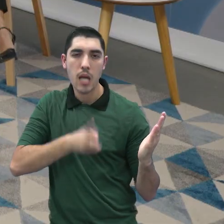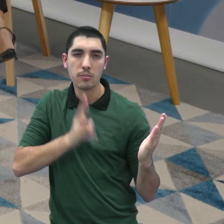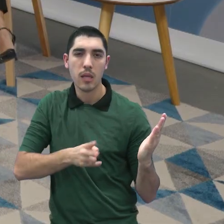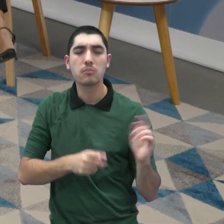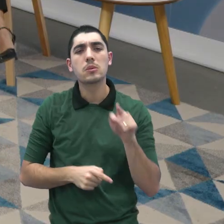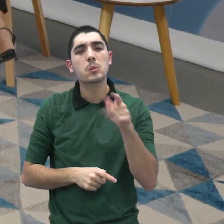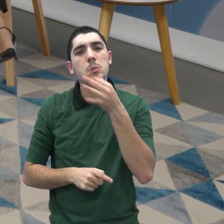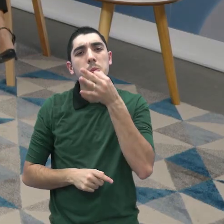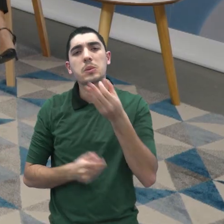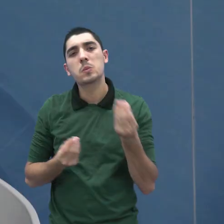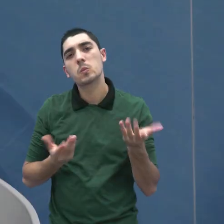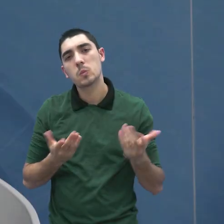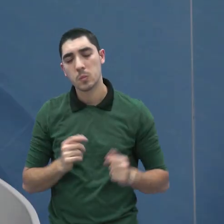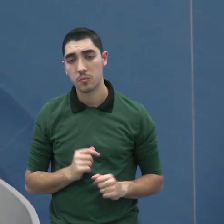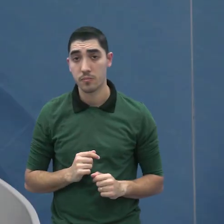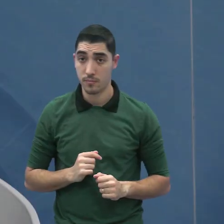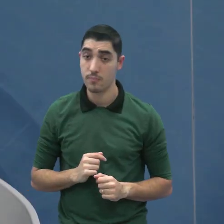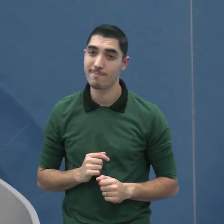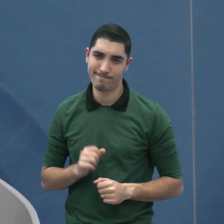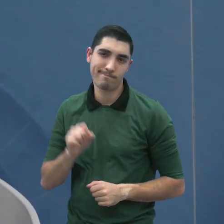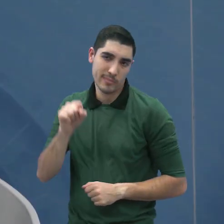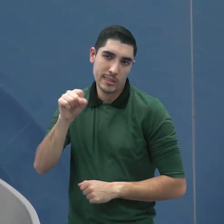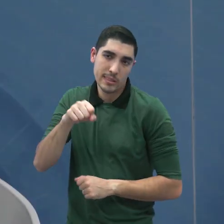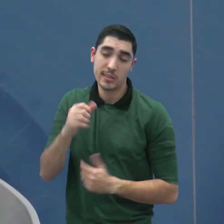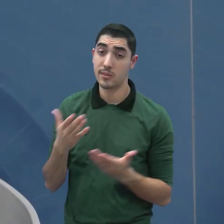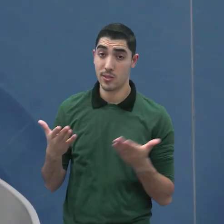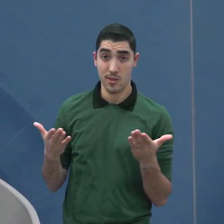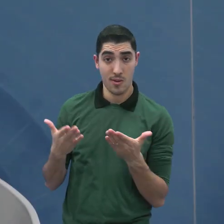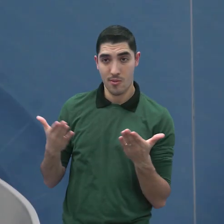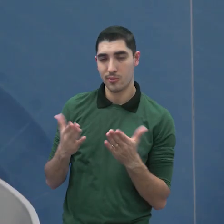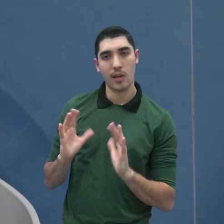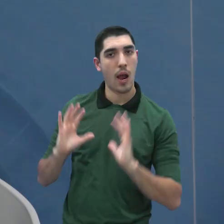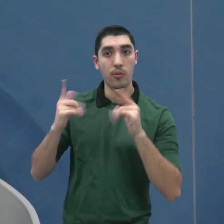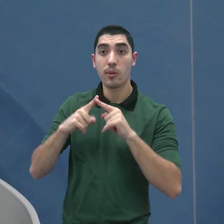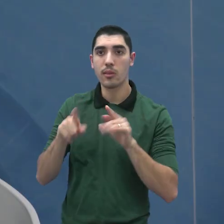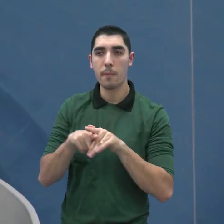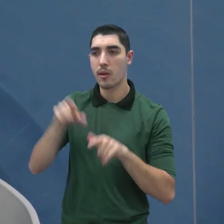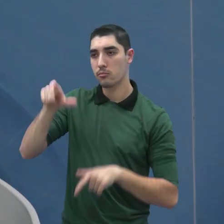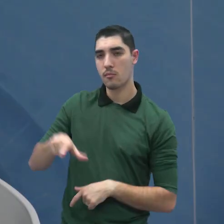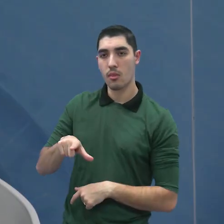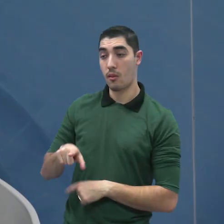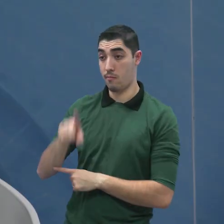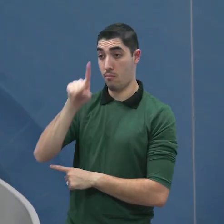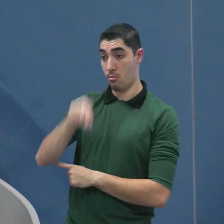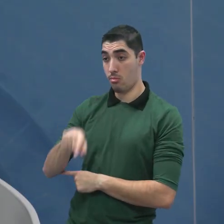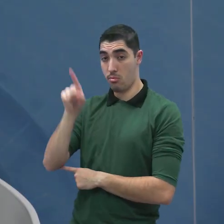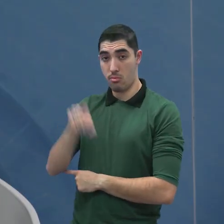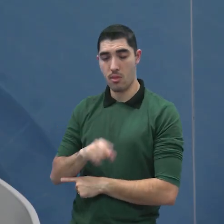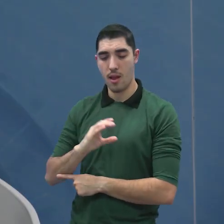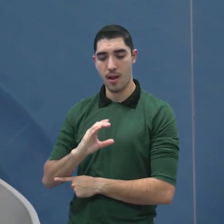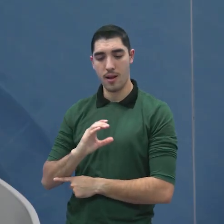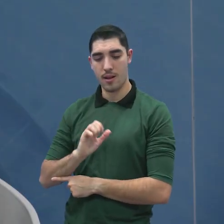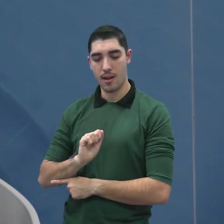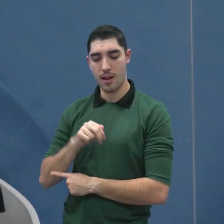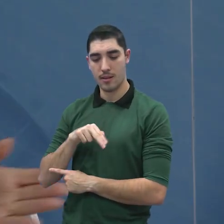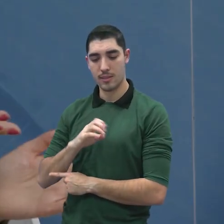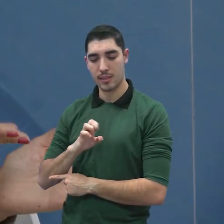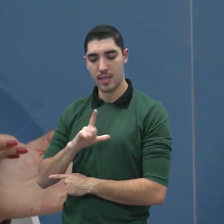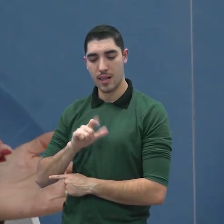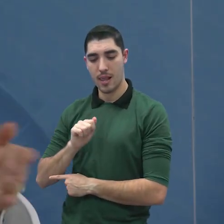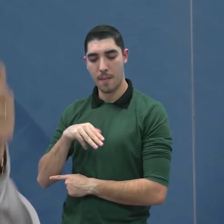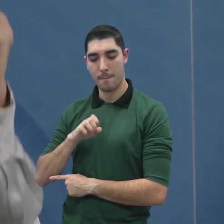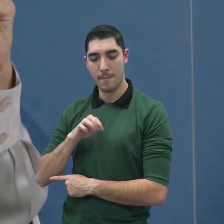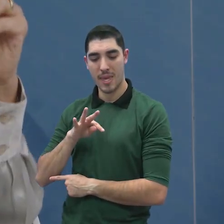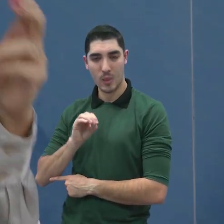nesse sentido? Sim, eu acho que hoje a gente está na era do cancelamento, né? Qualquer coisa que você faça fora